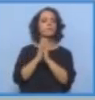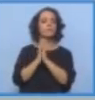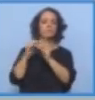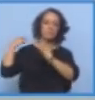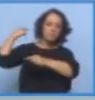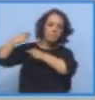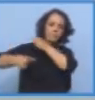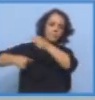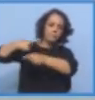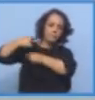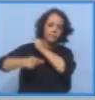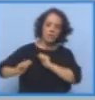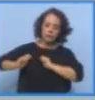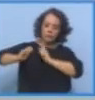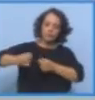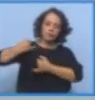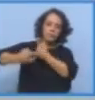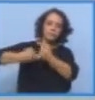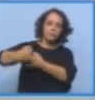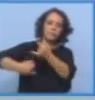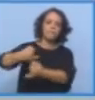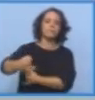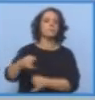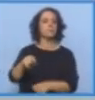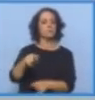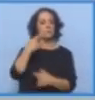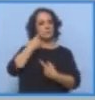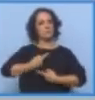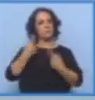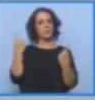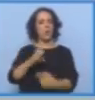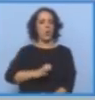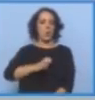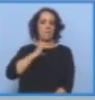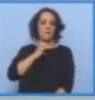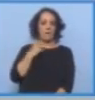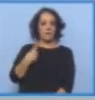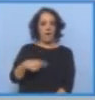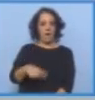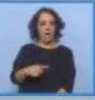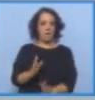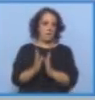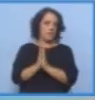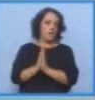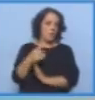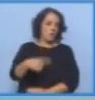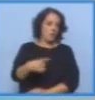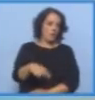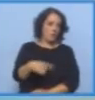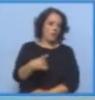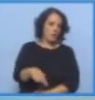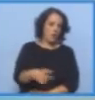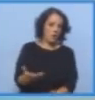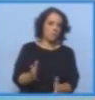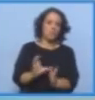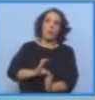fidelidade familiar. Estes que estão mais manifestam e têm uma grande confiança em Deus. Põem no fundo em